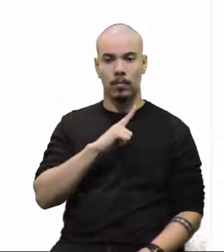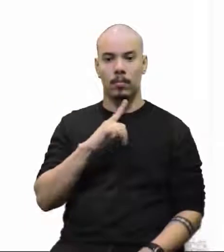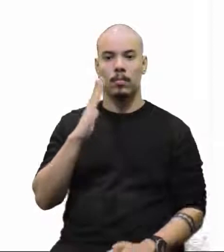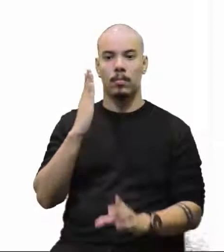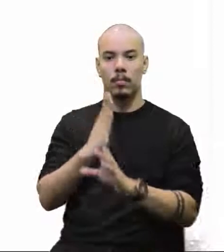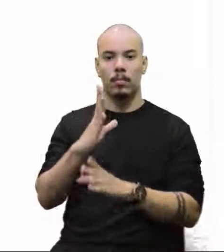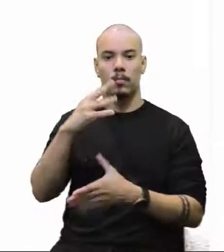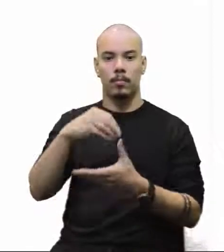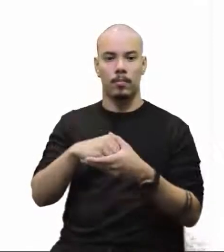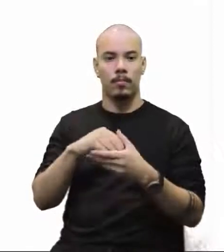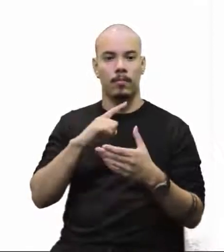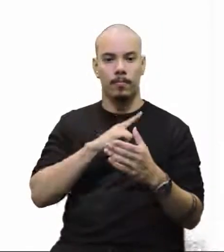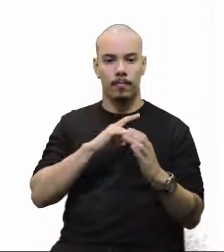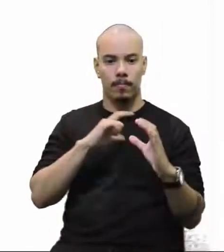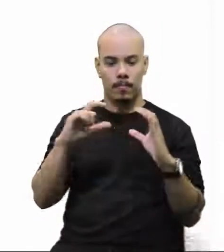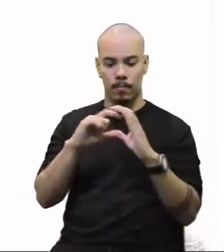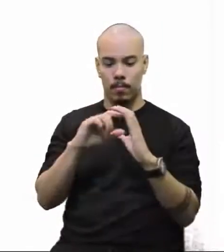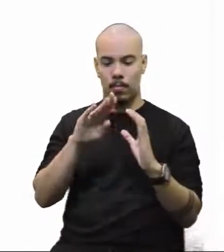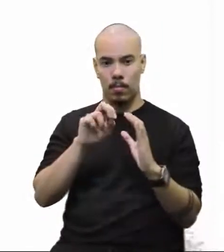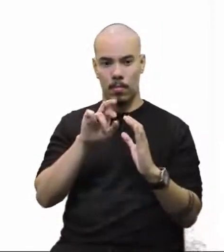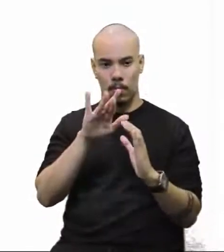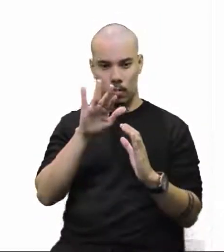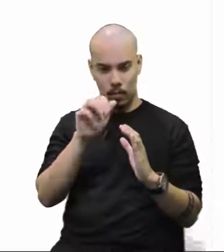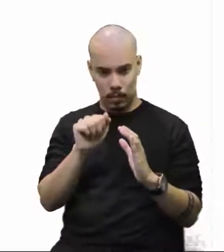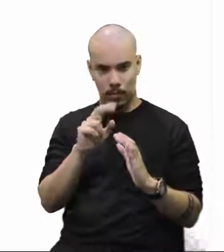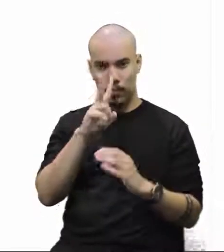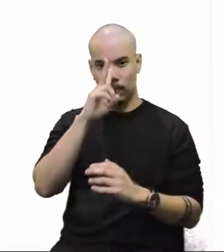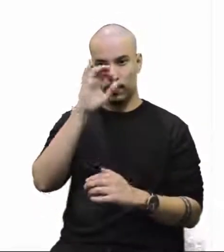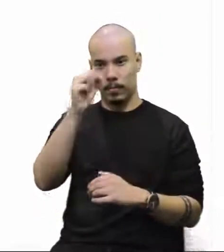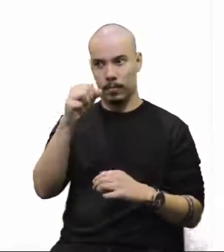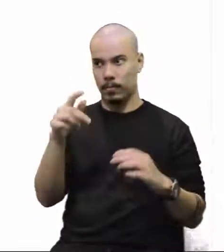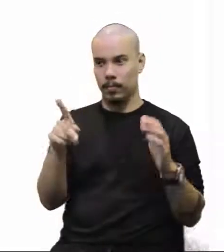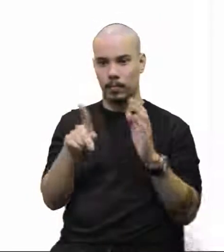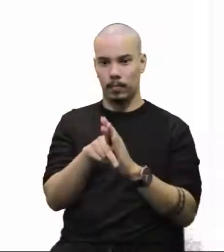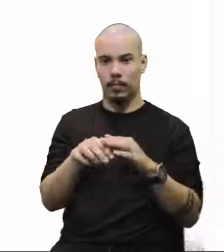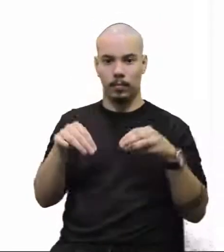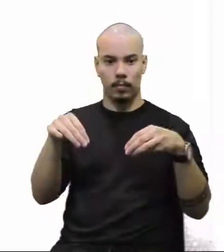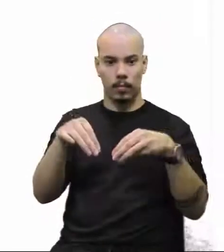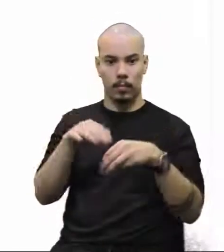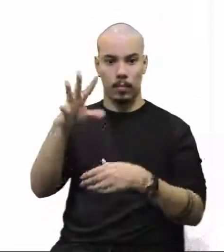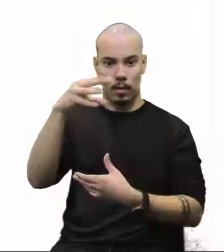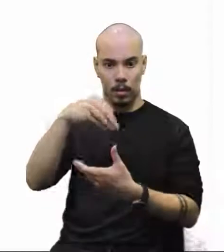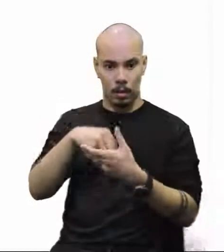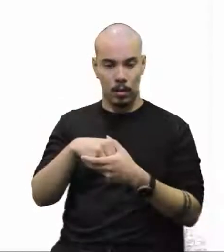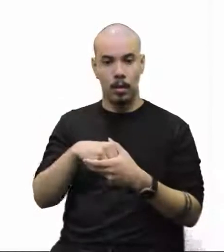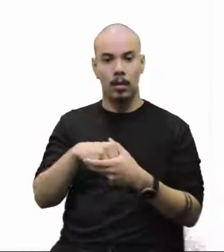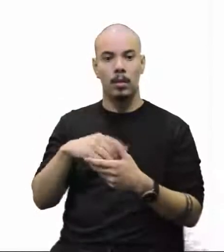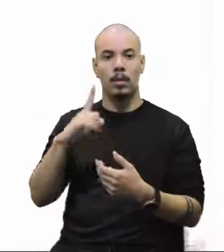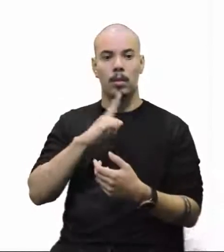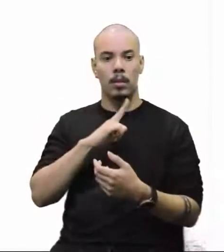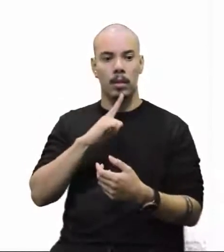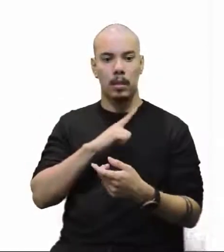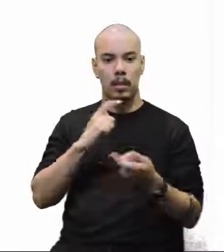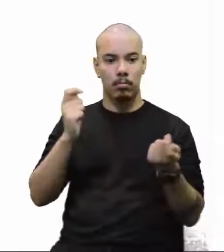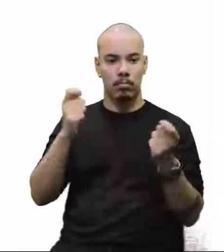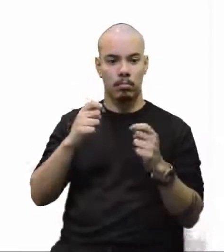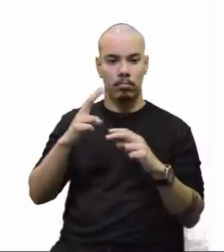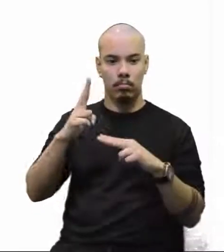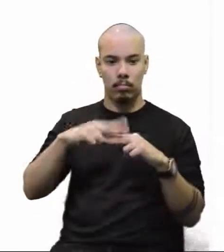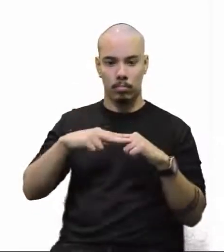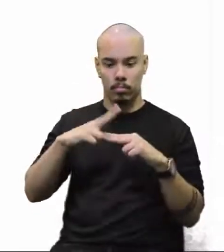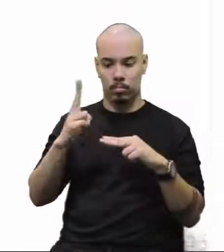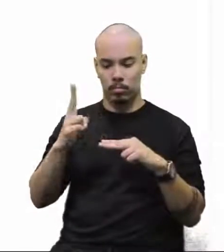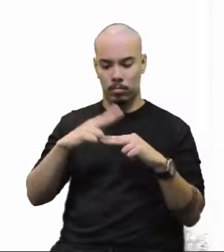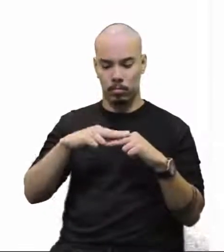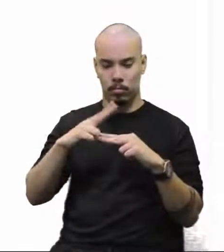uma bateria, tá aí, a bateria com a força eletromotriz, e tem uma chave aí para conduzir, né? Quando você quer abrir